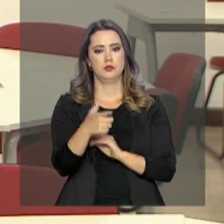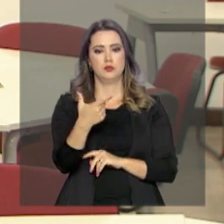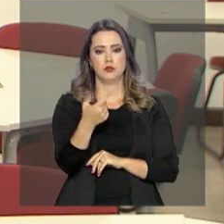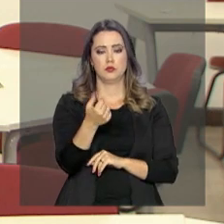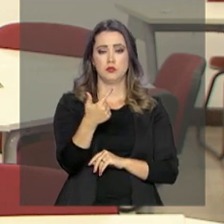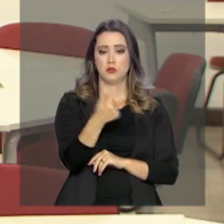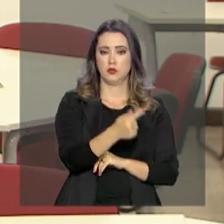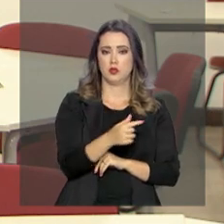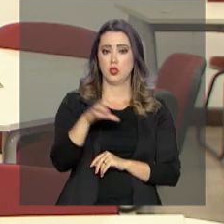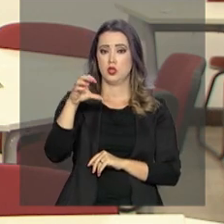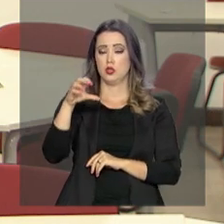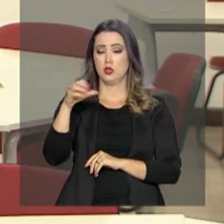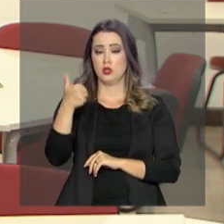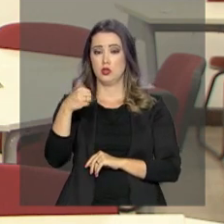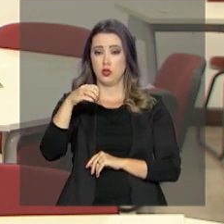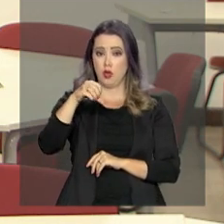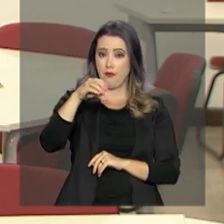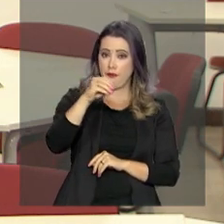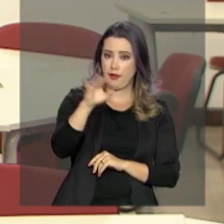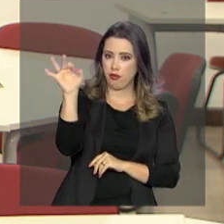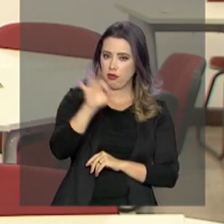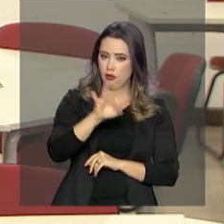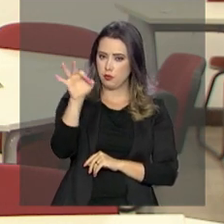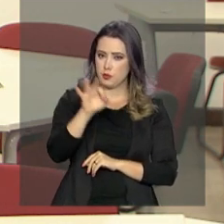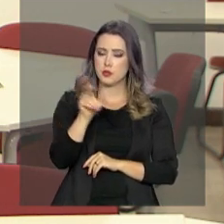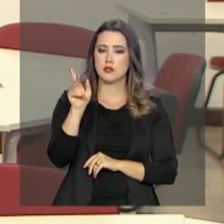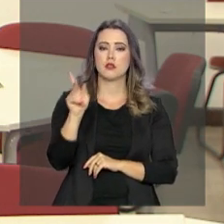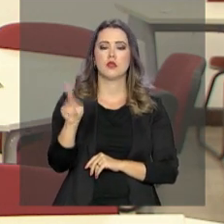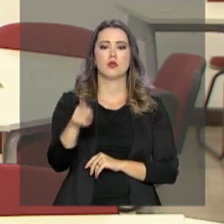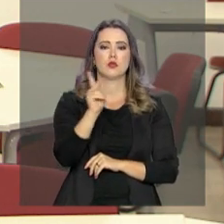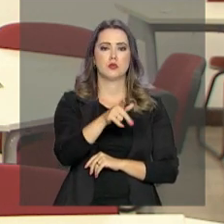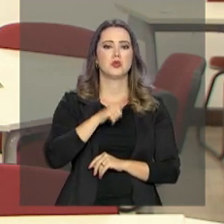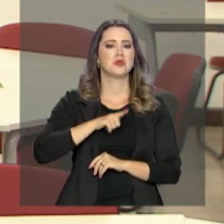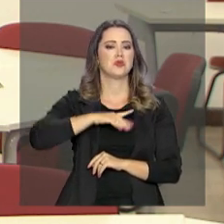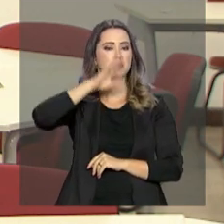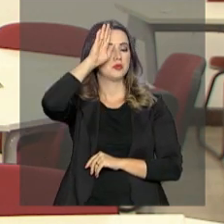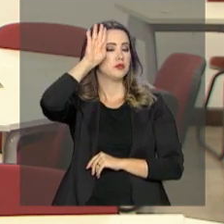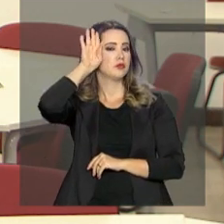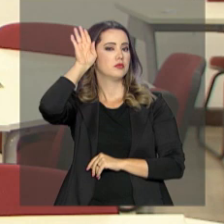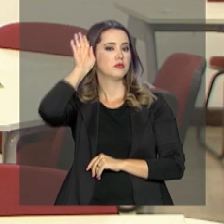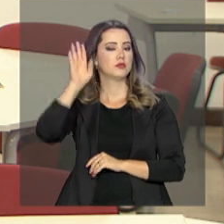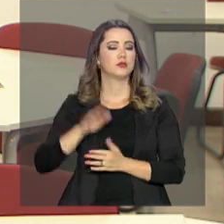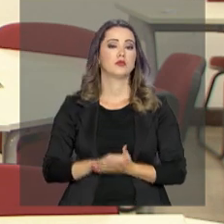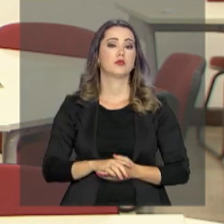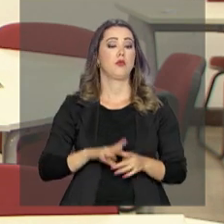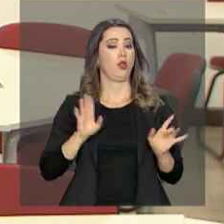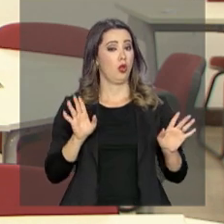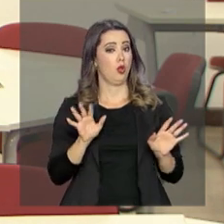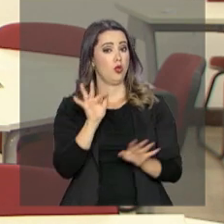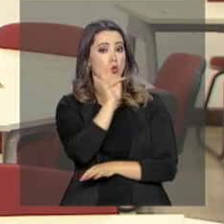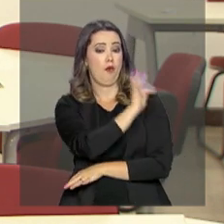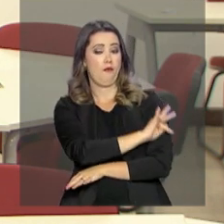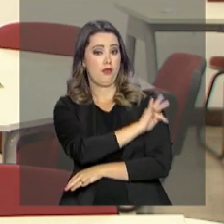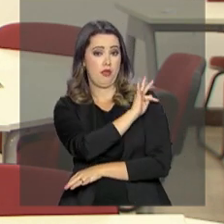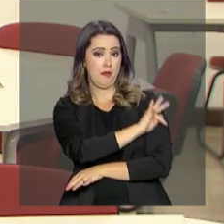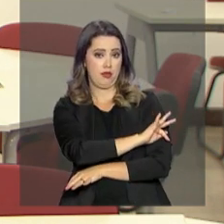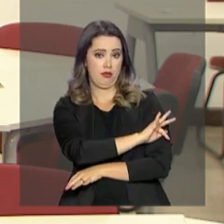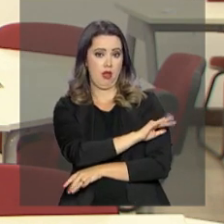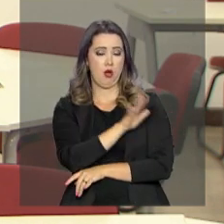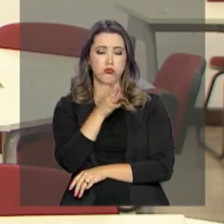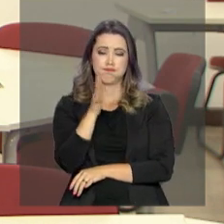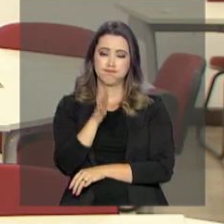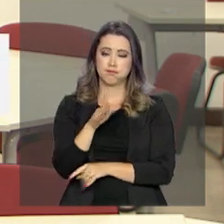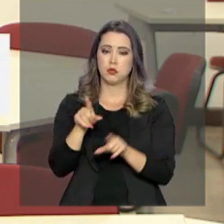nove em cada dez professores do ensino médio têm curso superior já no ensino fundamental o percentual